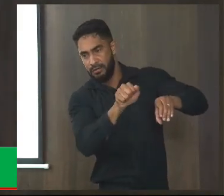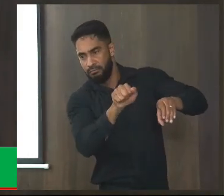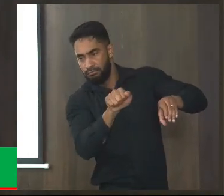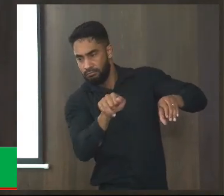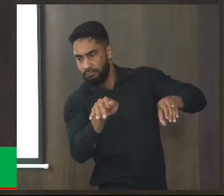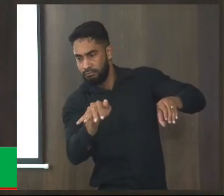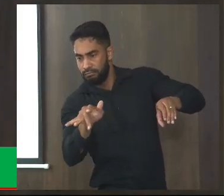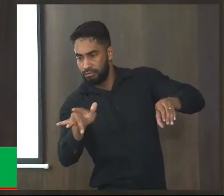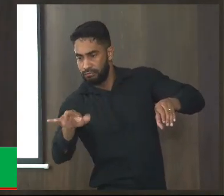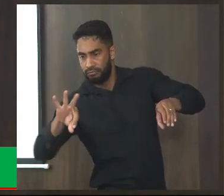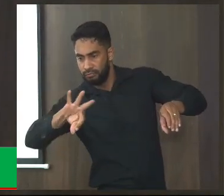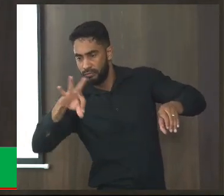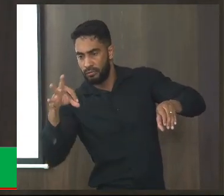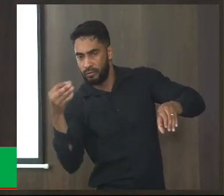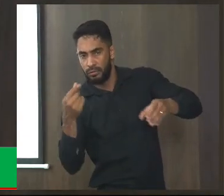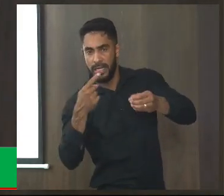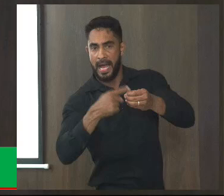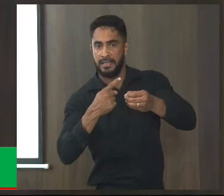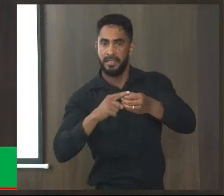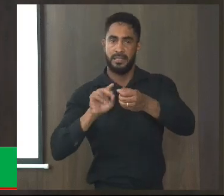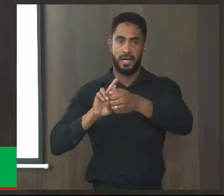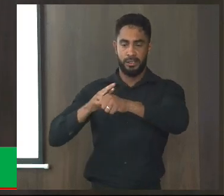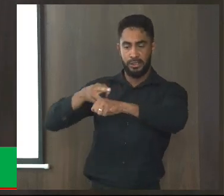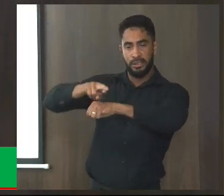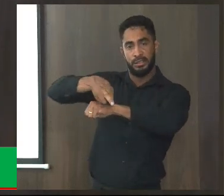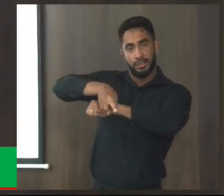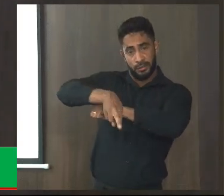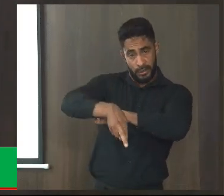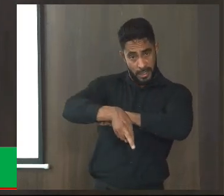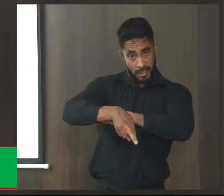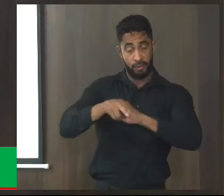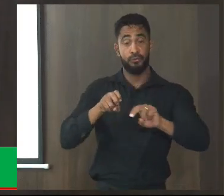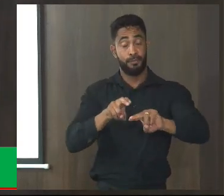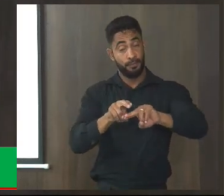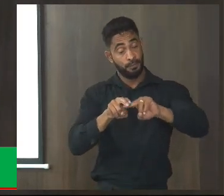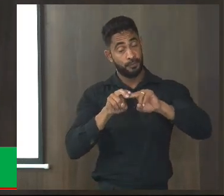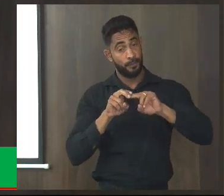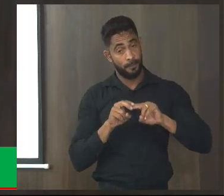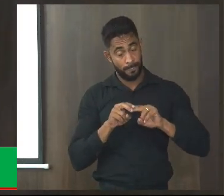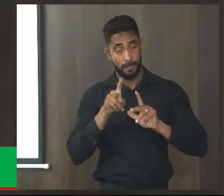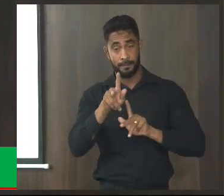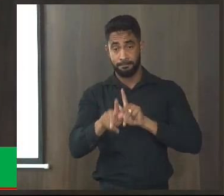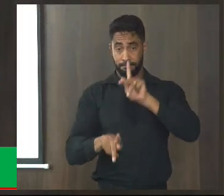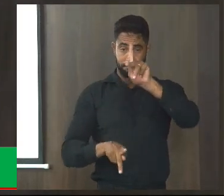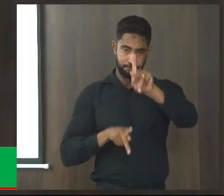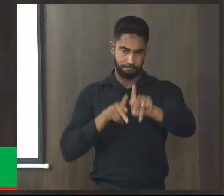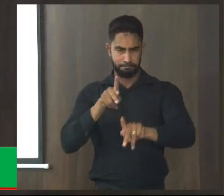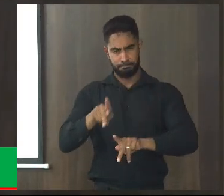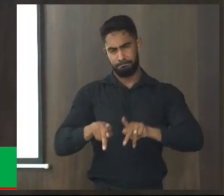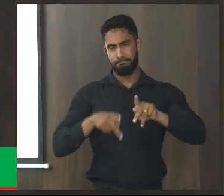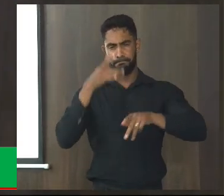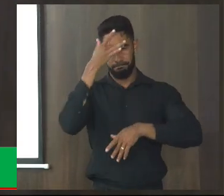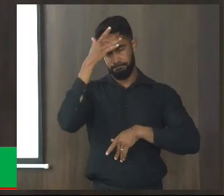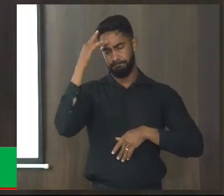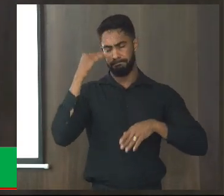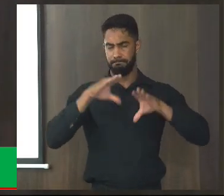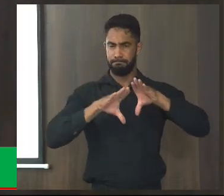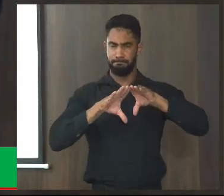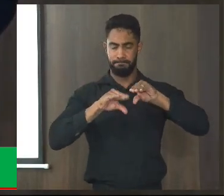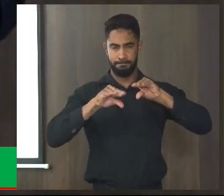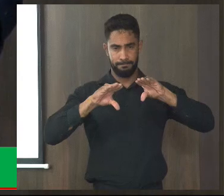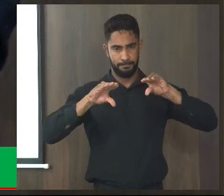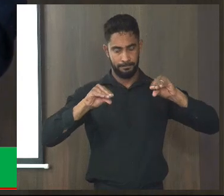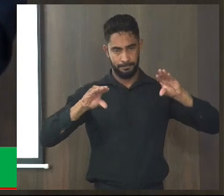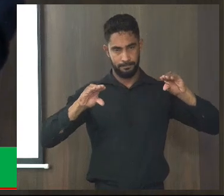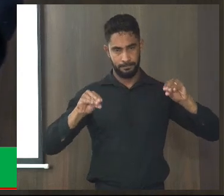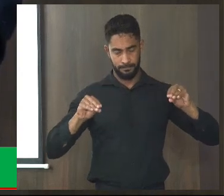alimentar toda a cidade de Riacho dos Machados. Portanto, a população pode ficar tranquila,